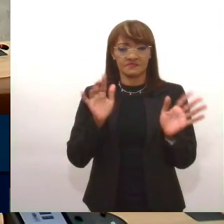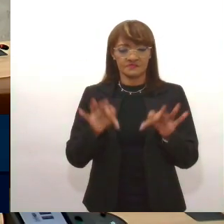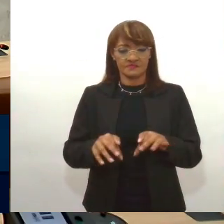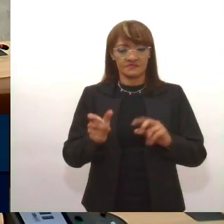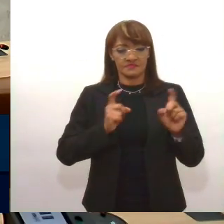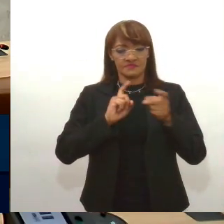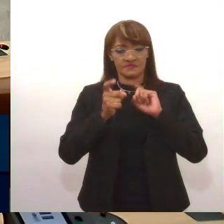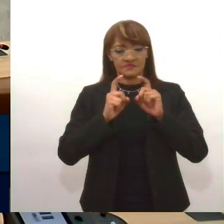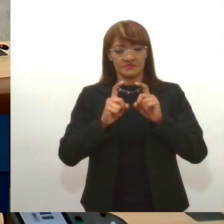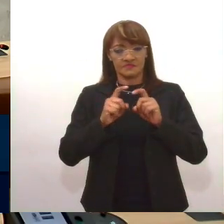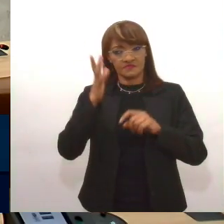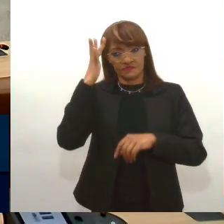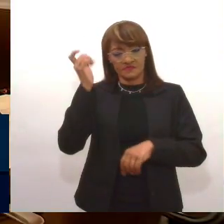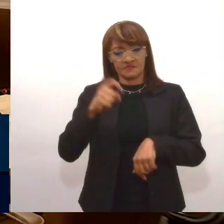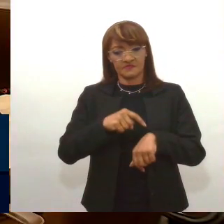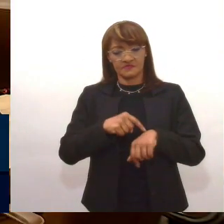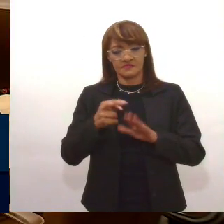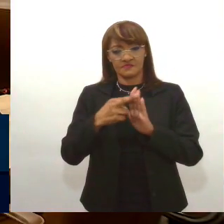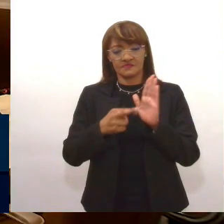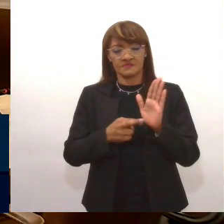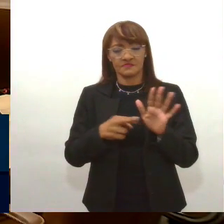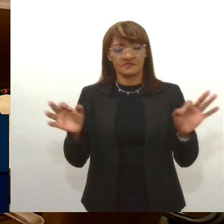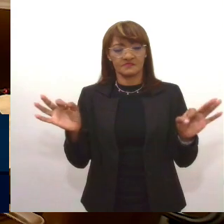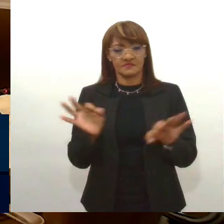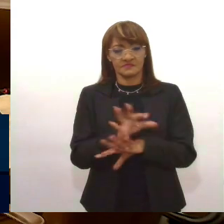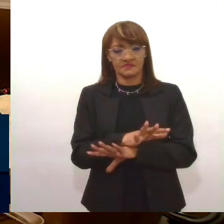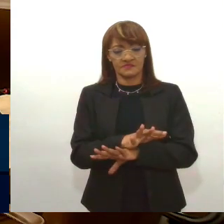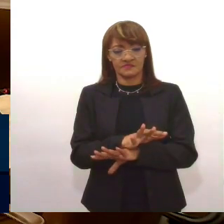no horário regimental está encerrada a